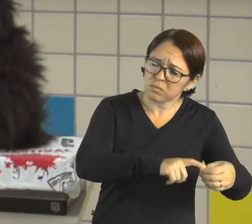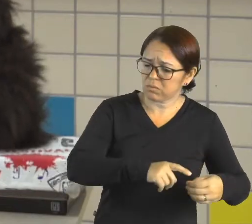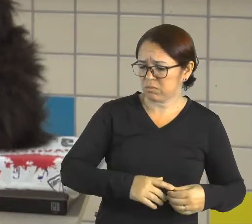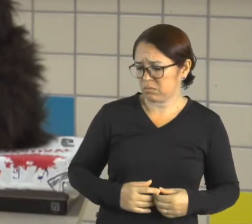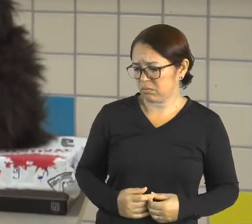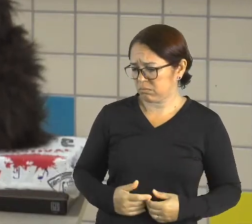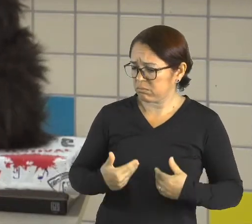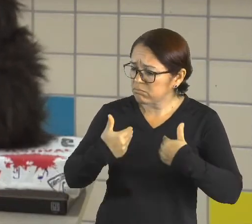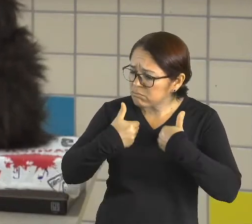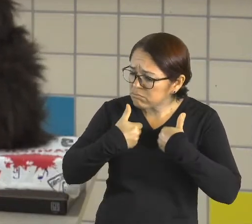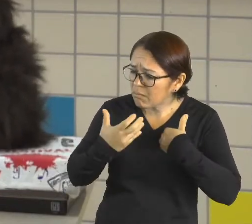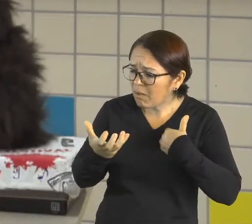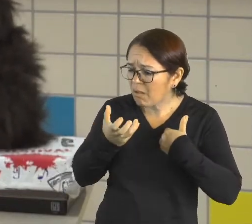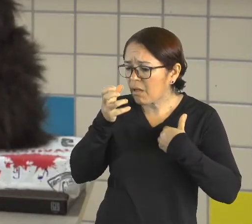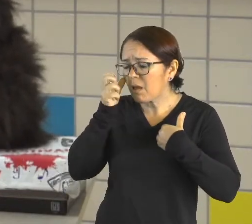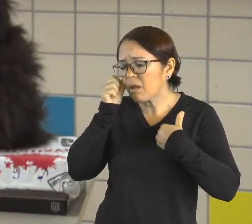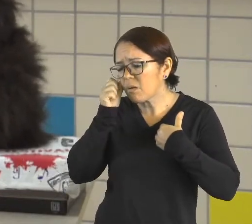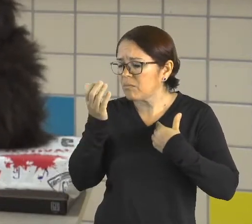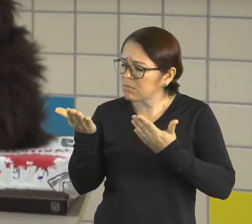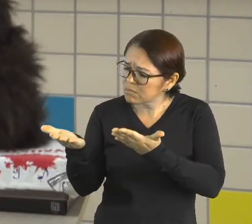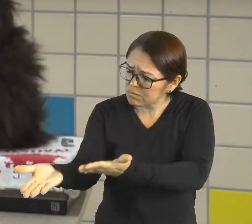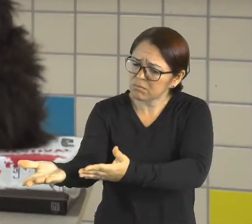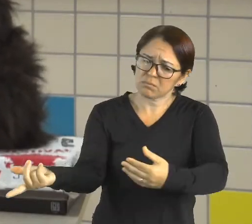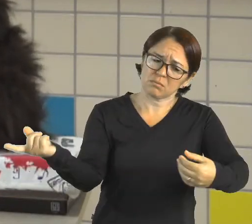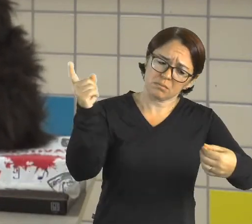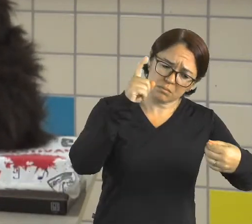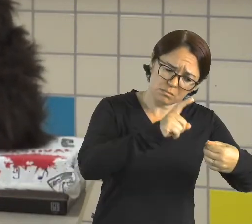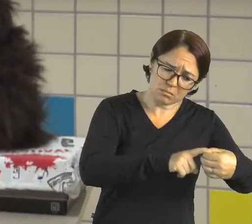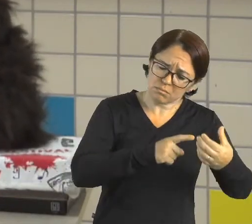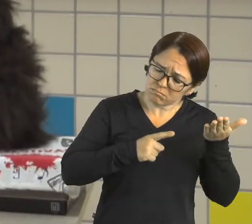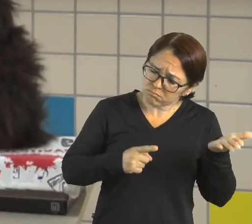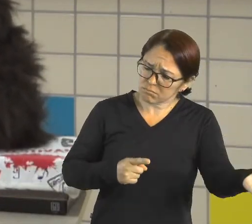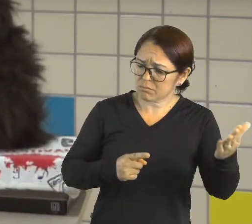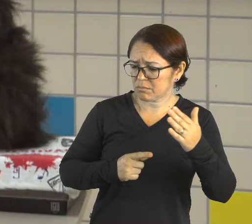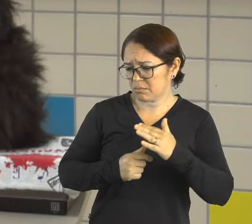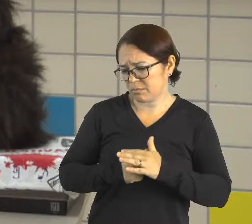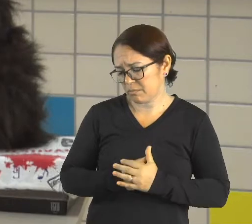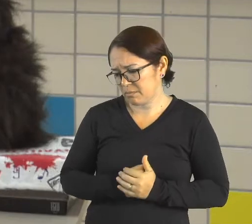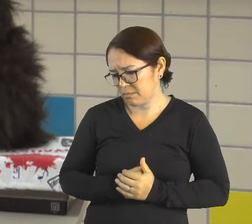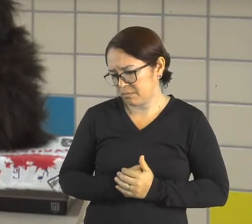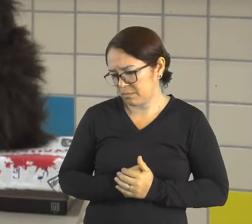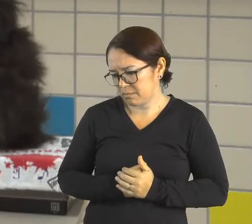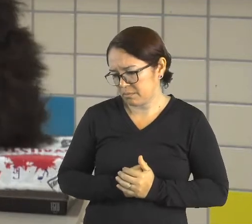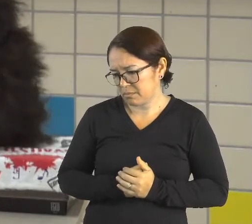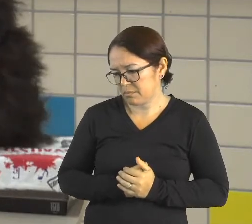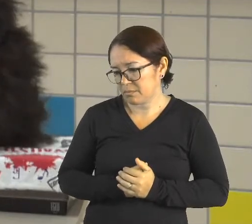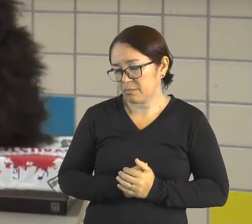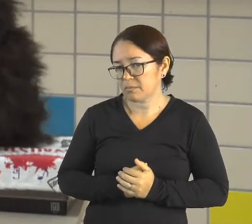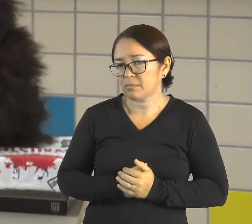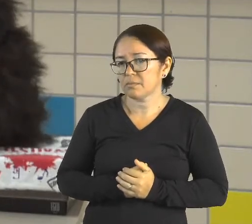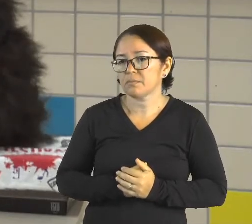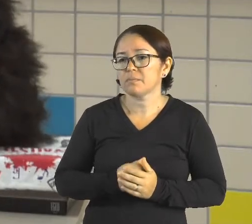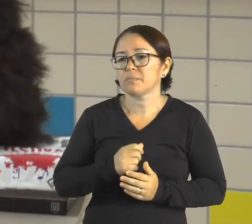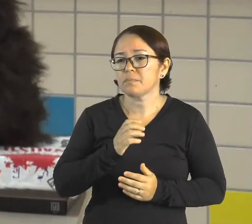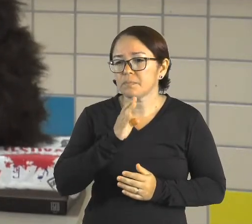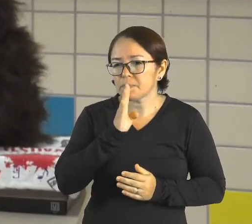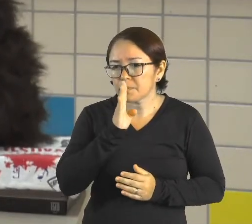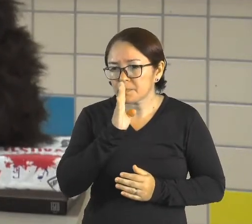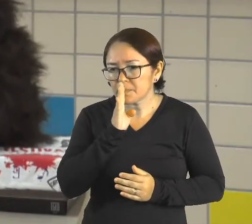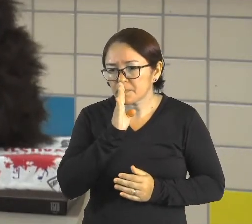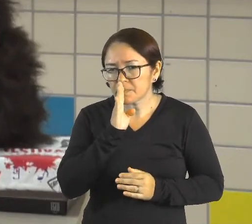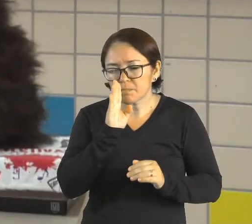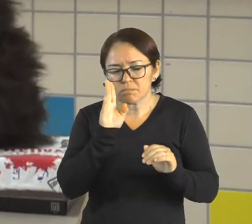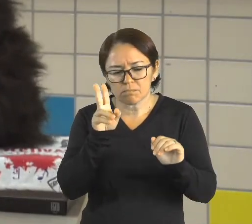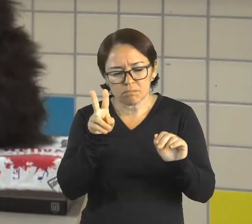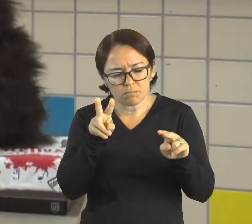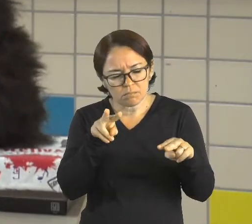para lá. Papai quer dormir porque você não volta para lá. E parou um pouquinho, olhou bem na